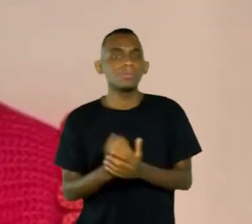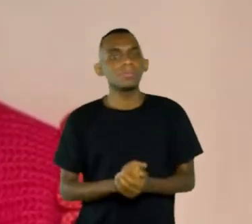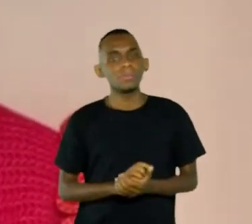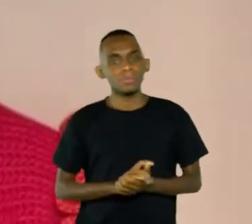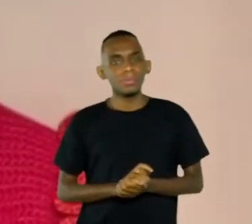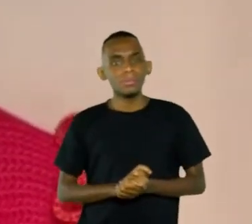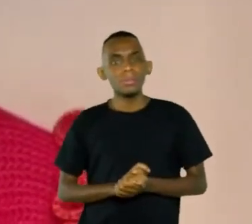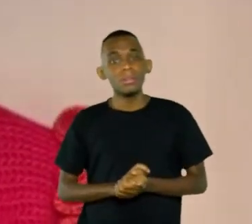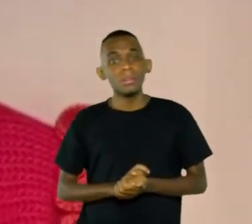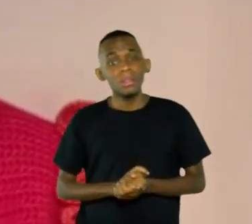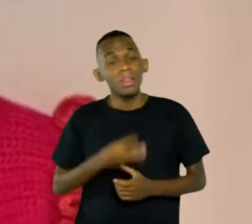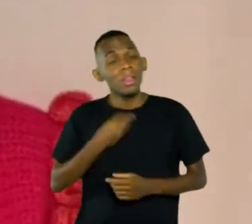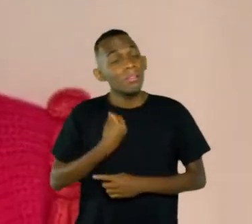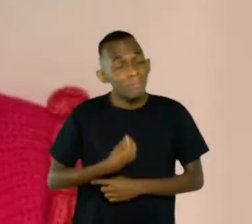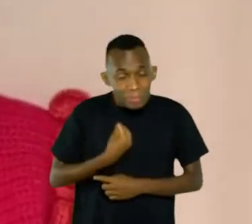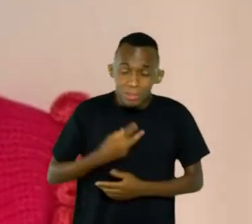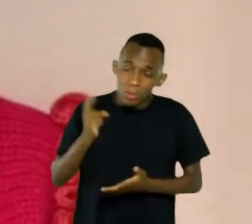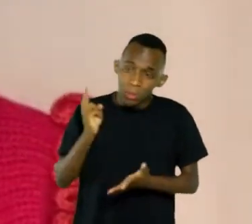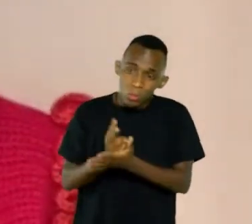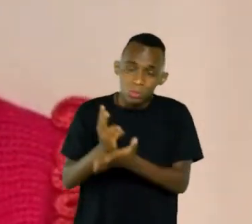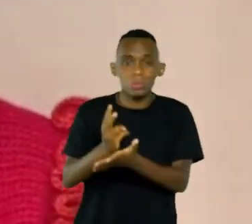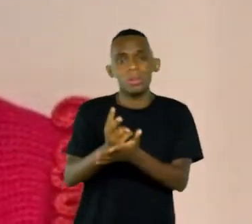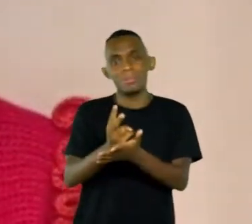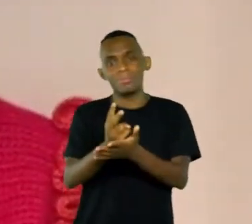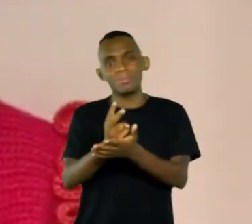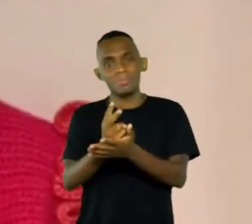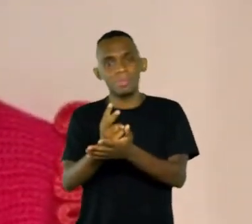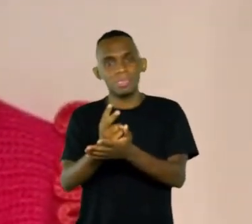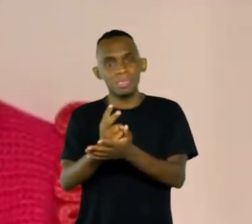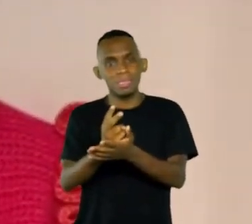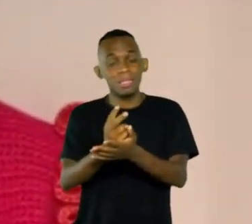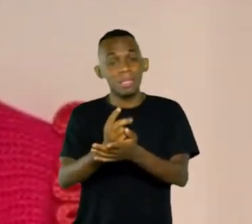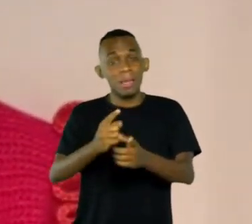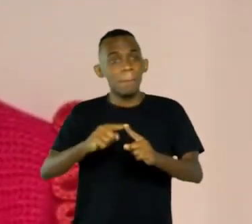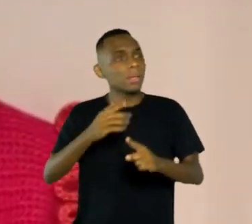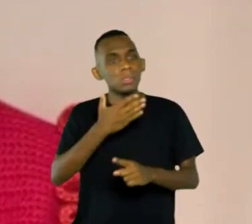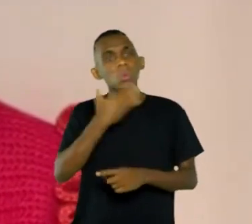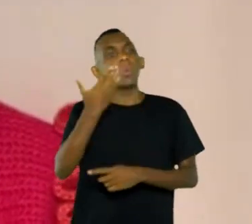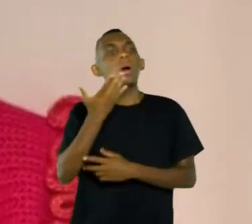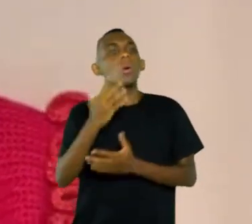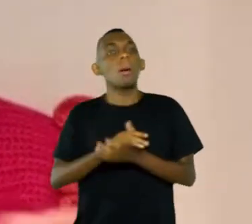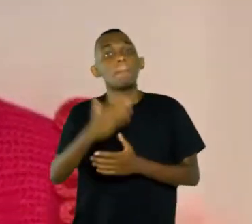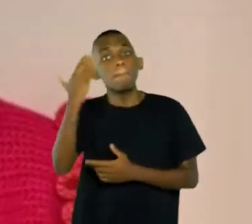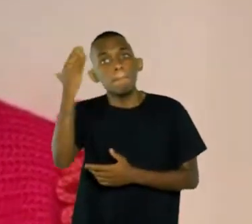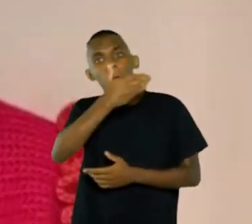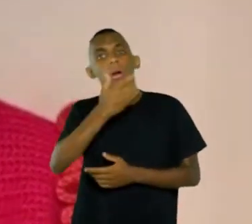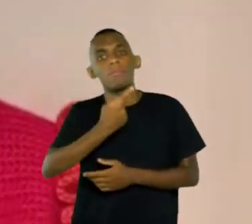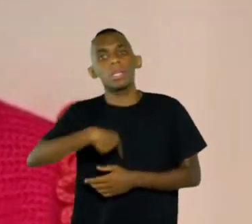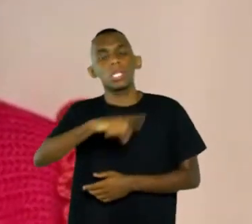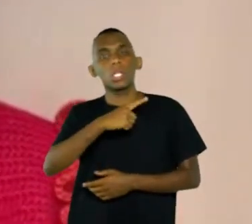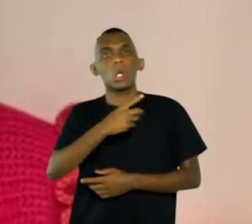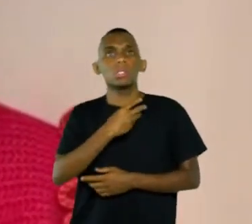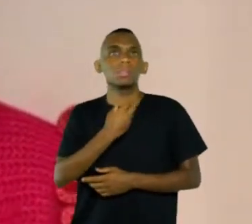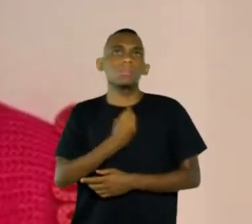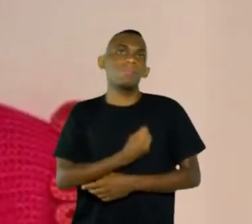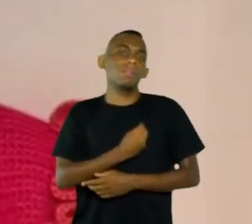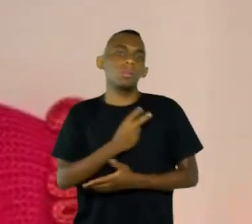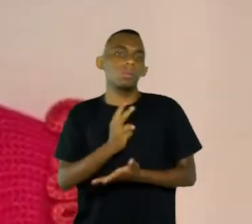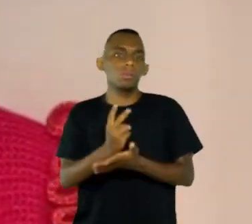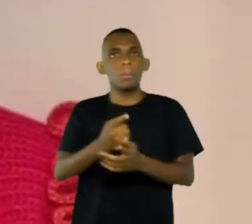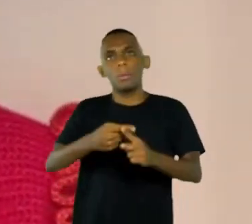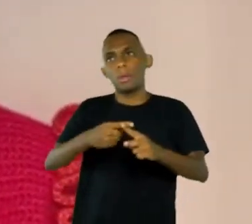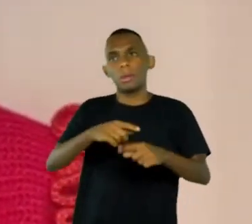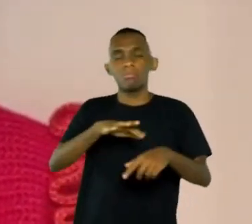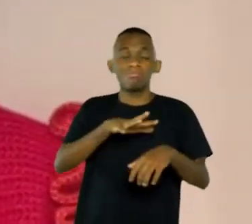enquanto a vida está ali, porque qual que é a garantia que a gente tem, né? Eu não estou doente, não estou fazendo tratamento, então